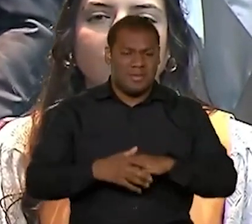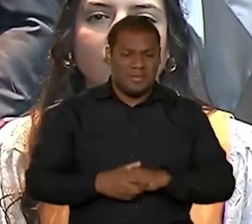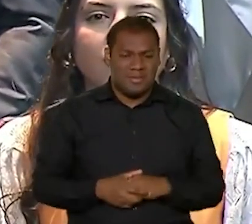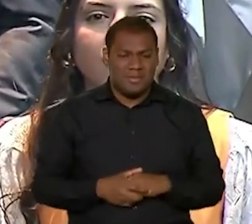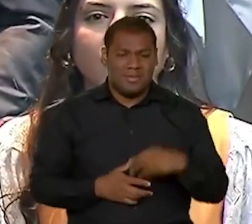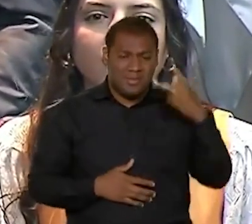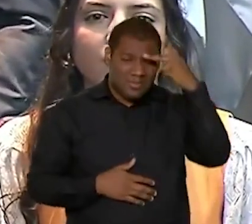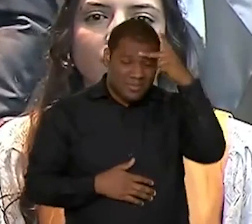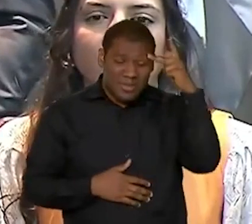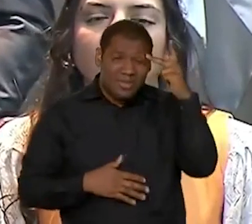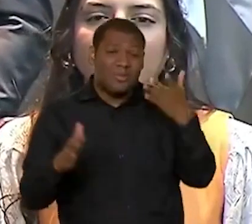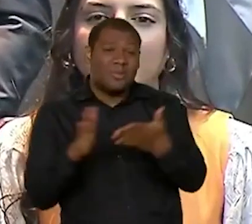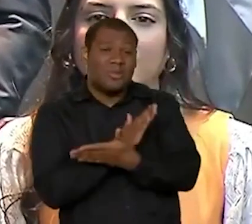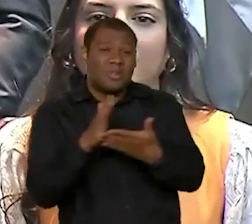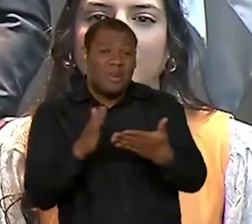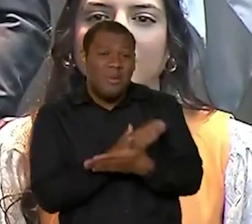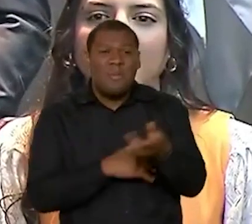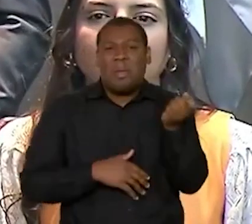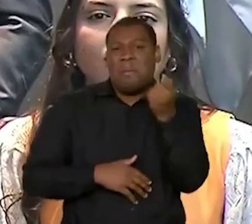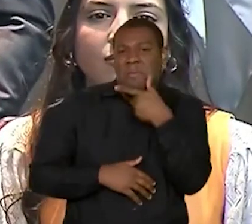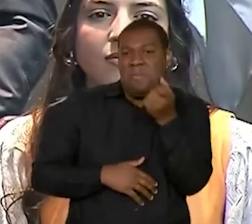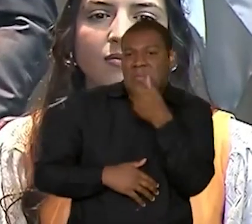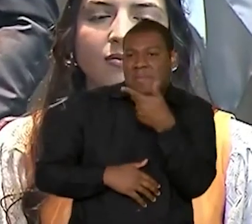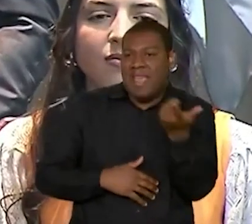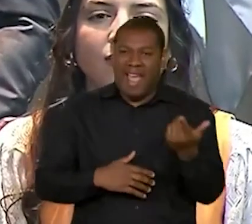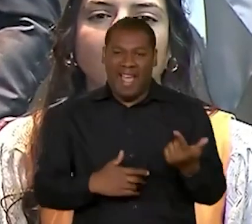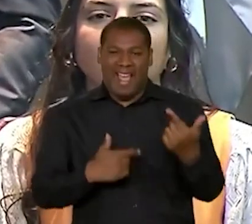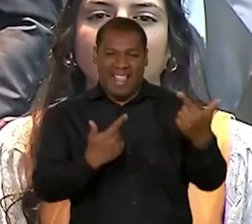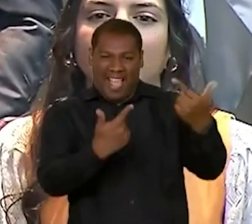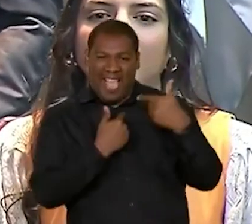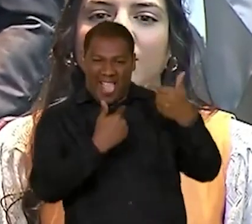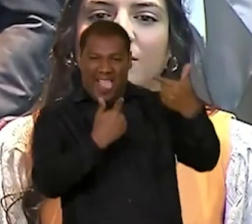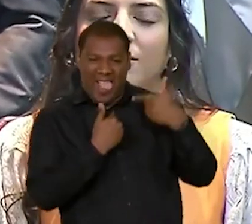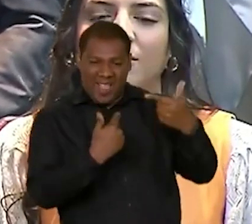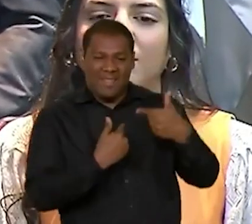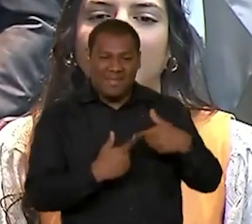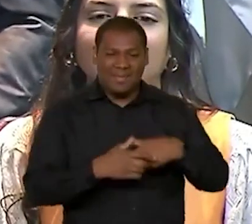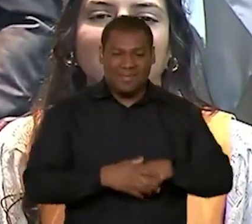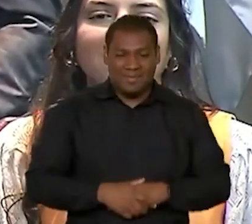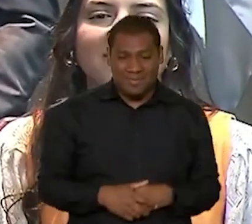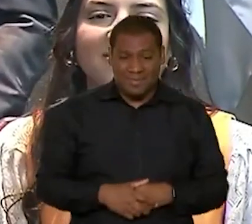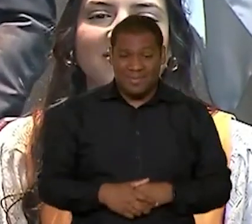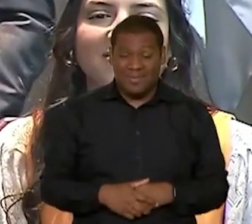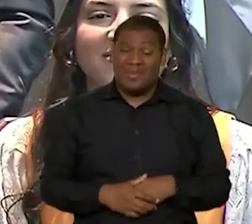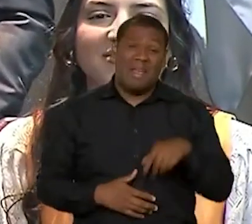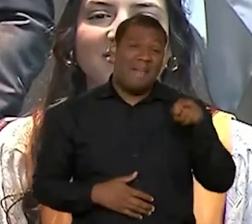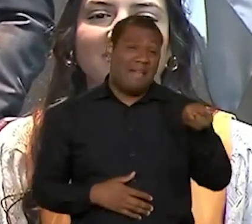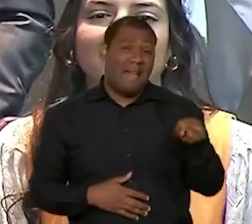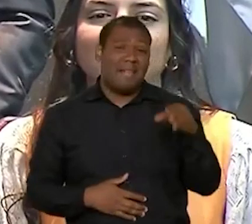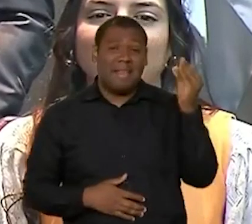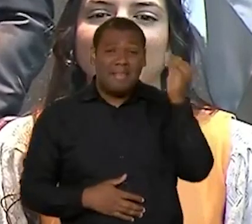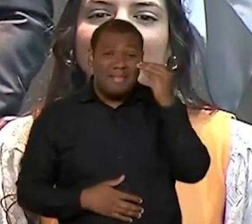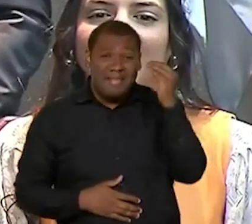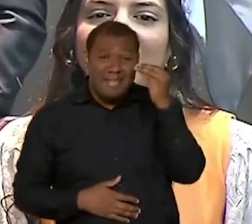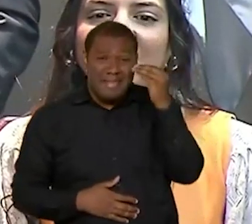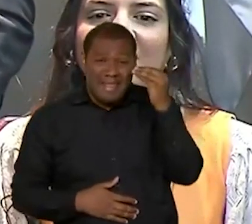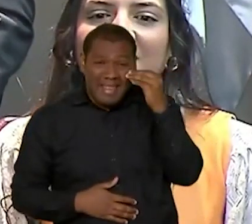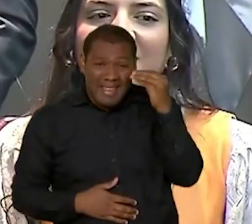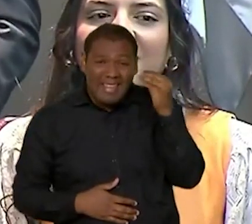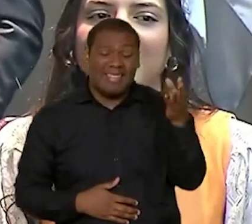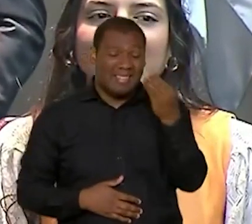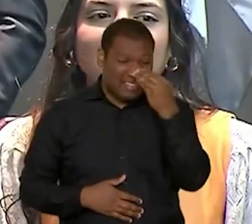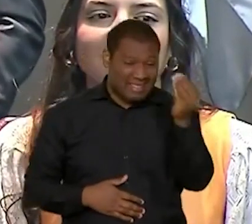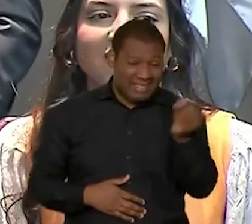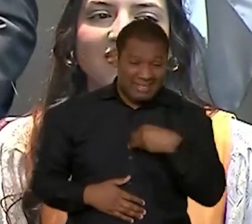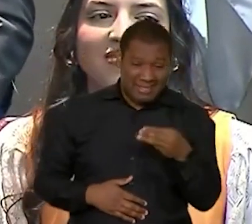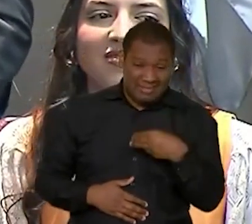têm feito trocadilhos e piadas com meu nome. Mais triste é aquele que busca desesperadamente desmerecer as pessoas a